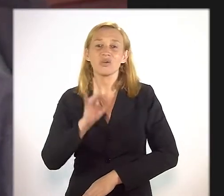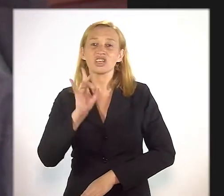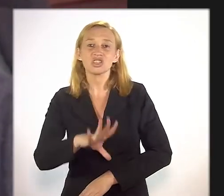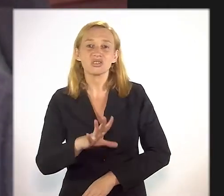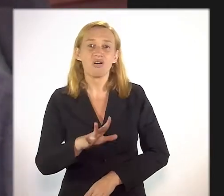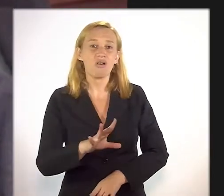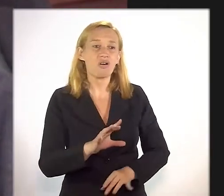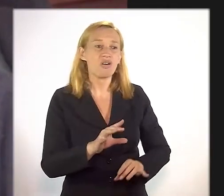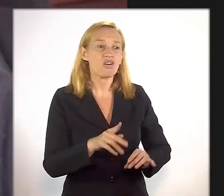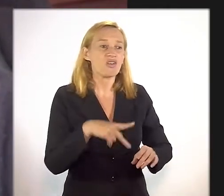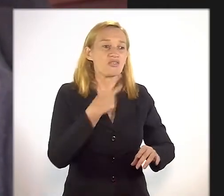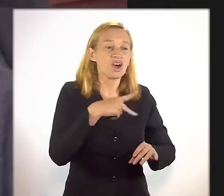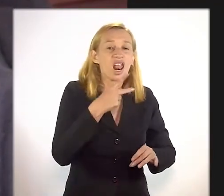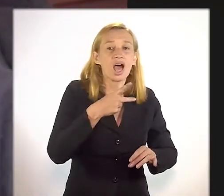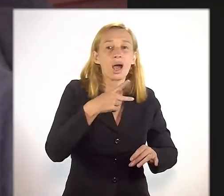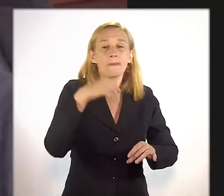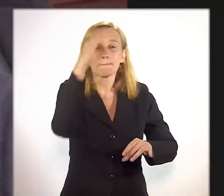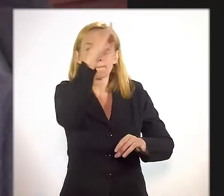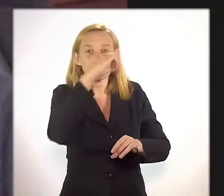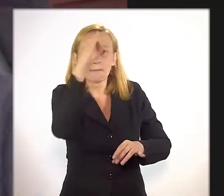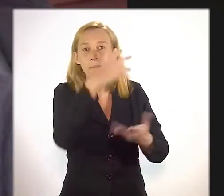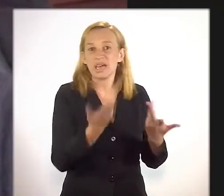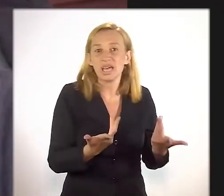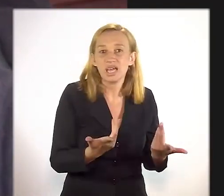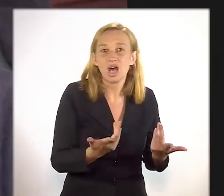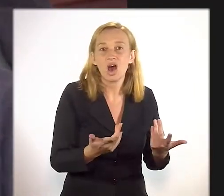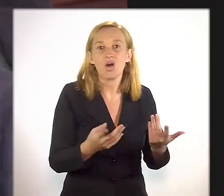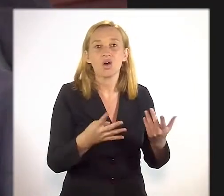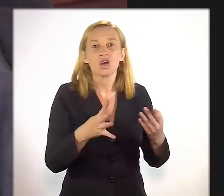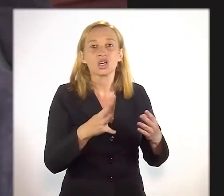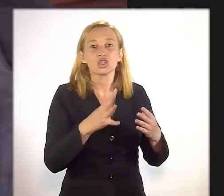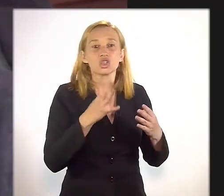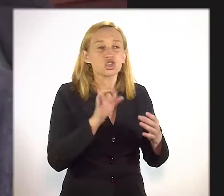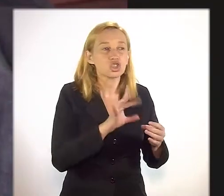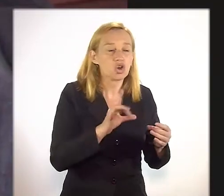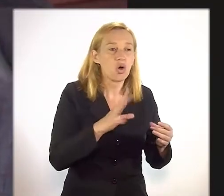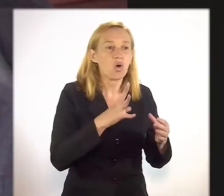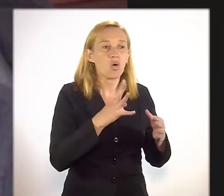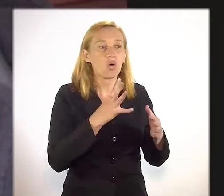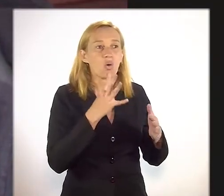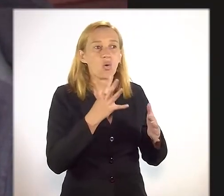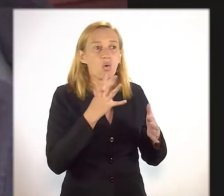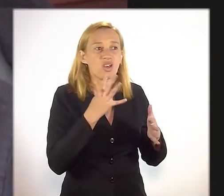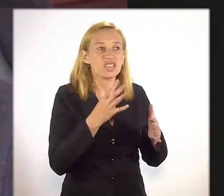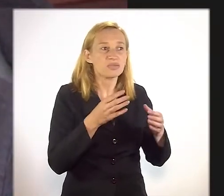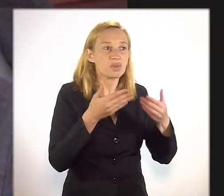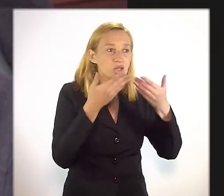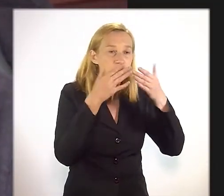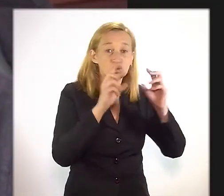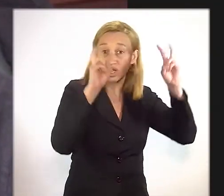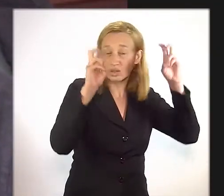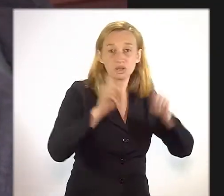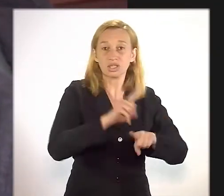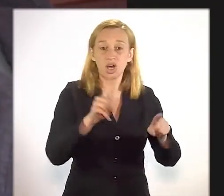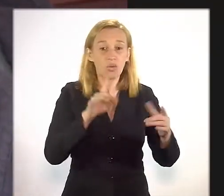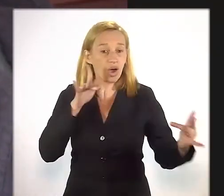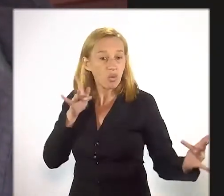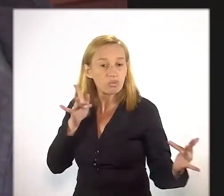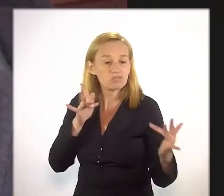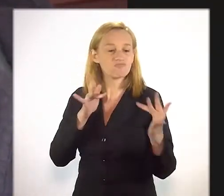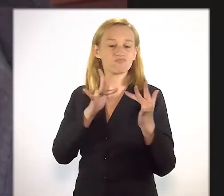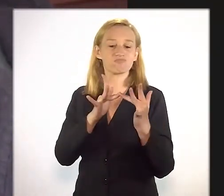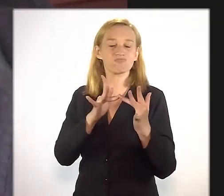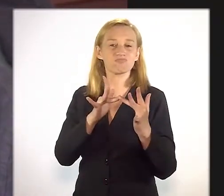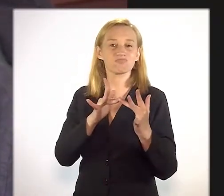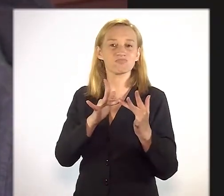encher a cabeça de conhecimento. É também o vínculo afetivo que se desenvolve e que levam àquilo que se